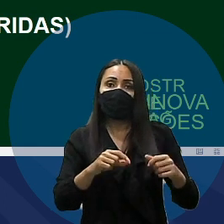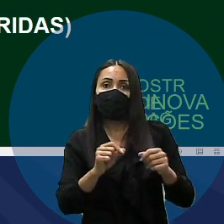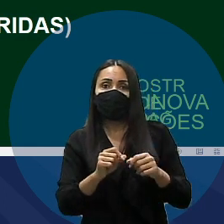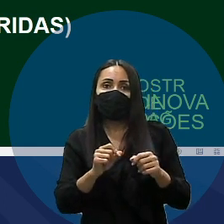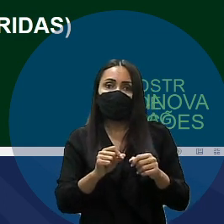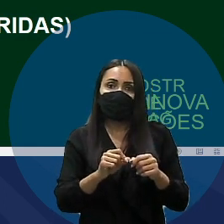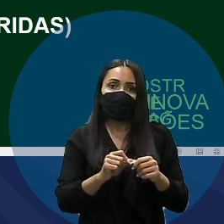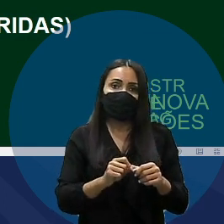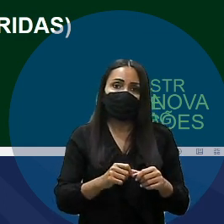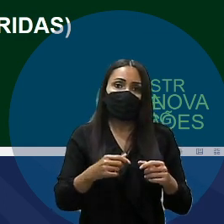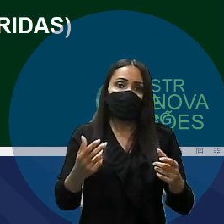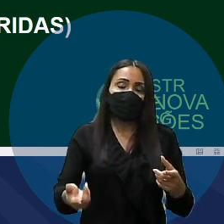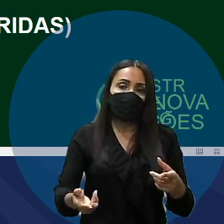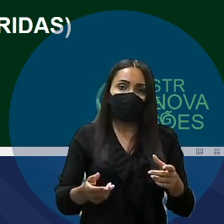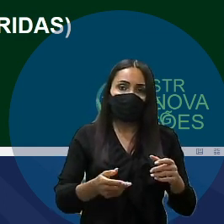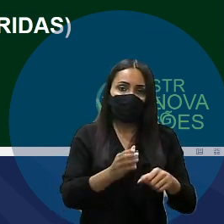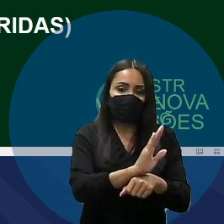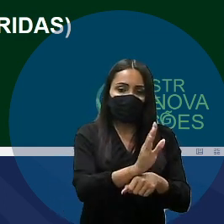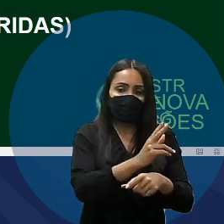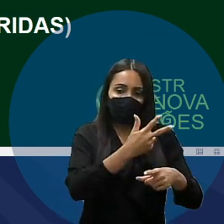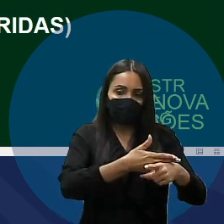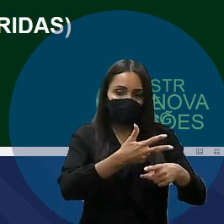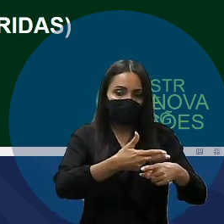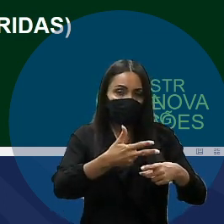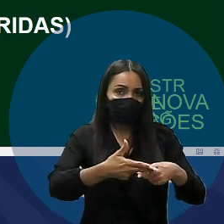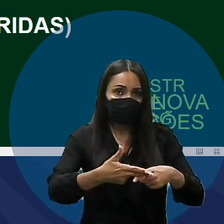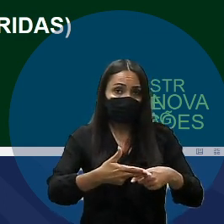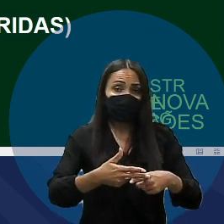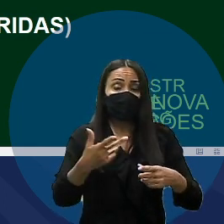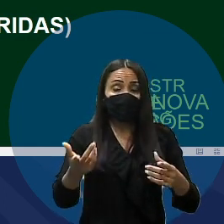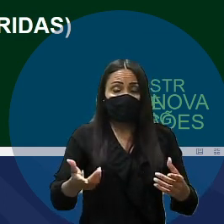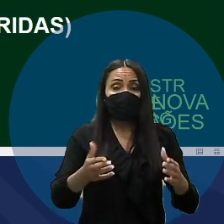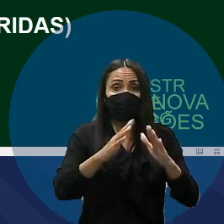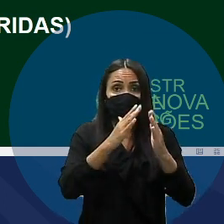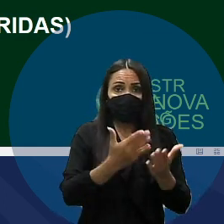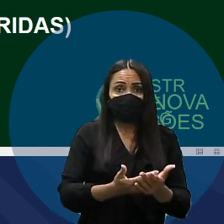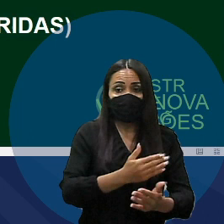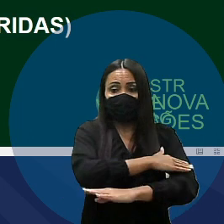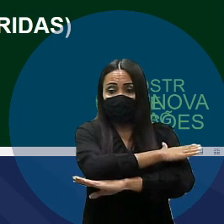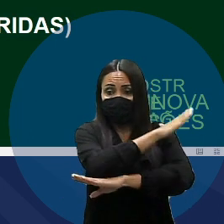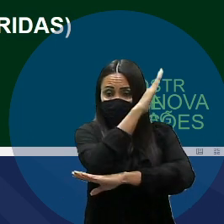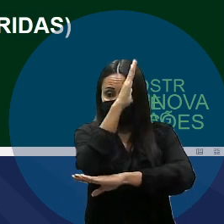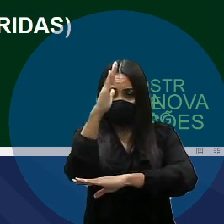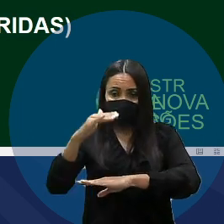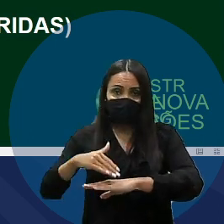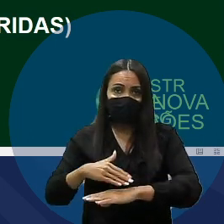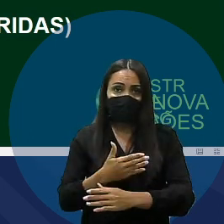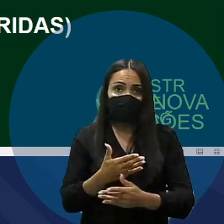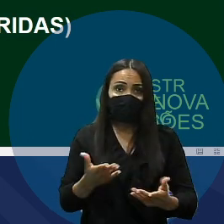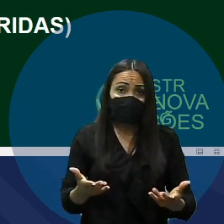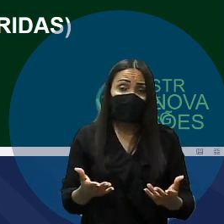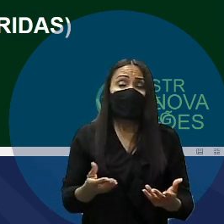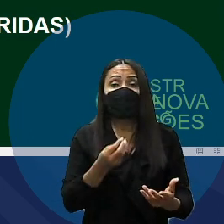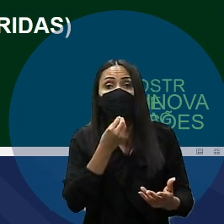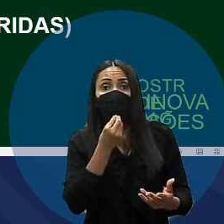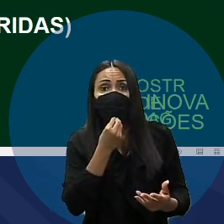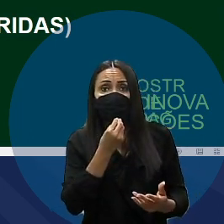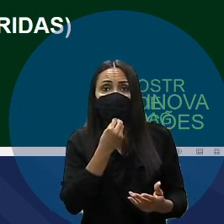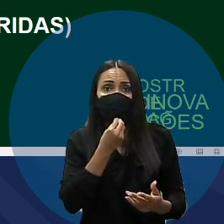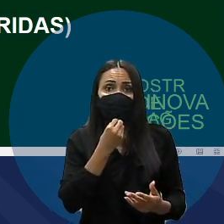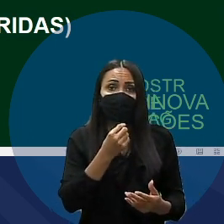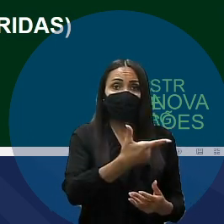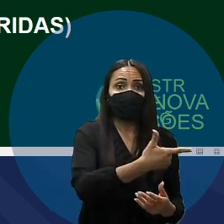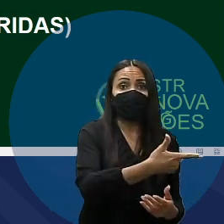para toda a cidade, mas que tinha a nossa escola integral como proponente, e eles criavam esse curta-metragem de até 25